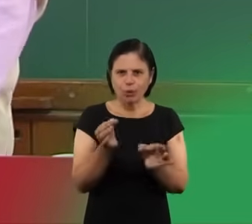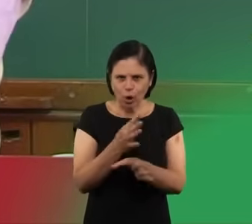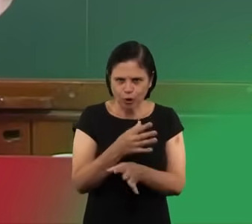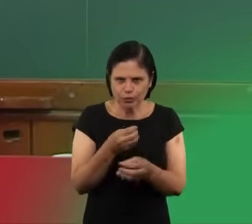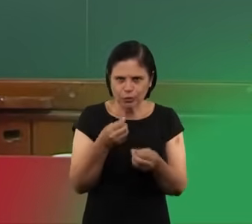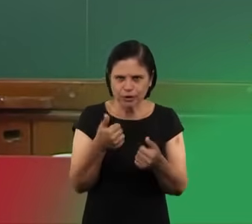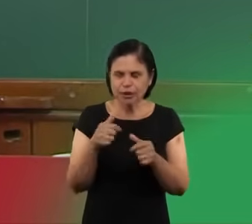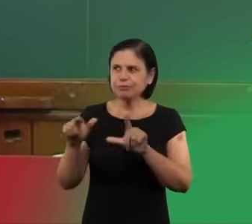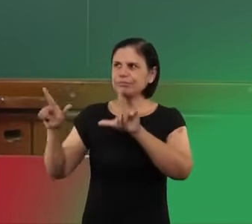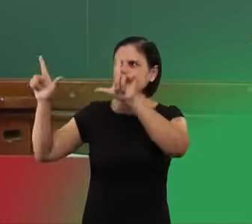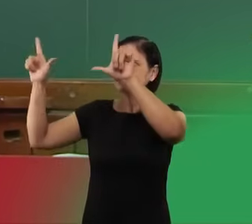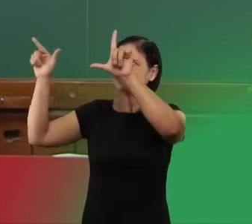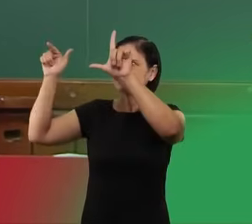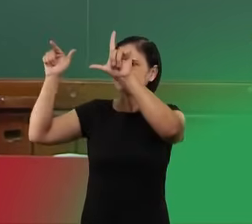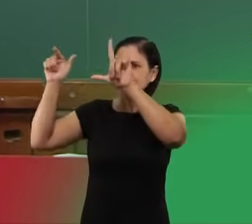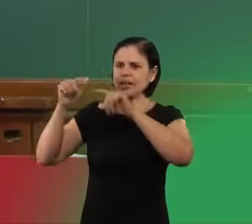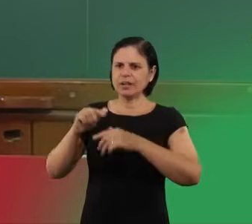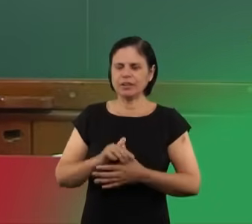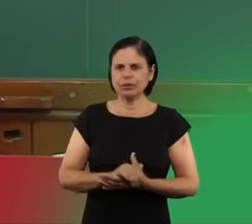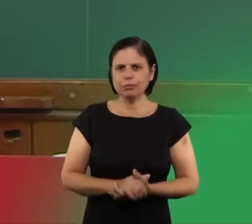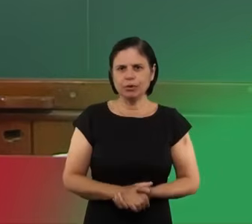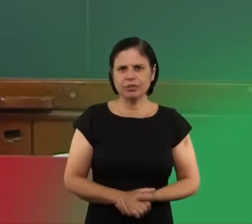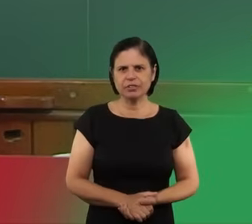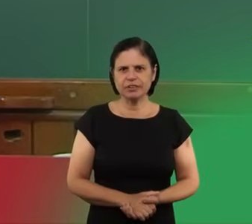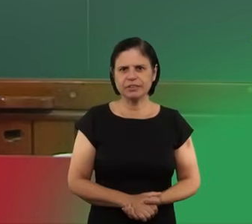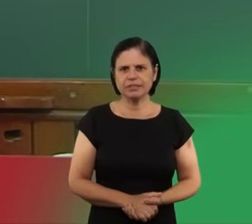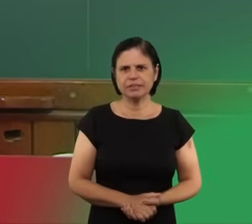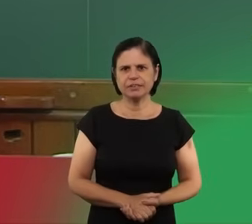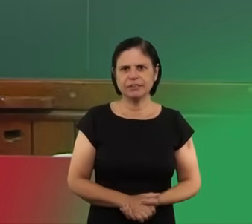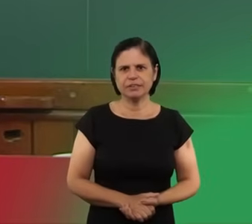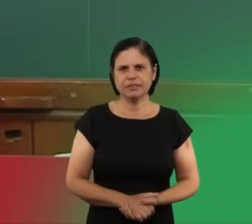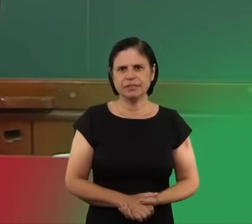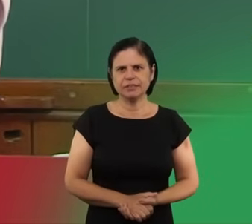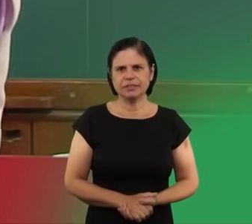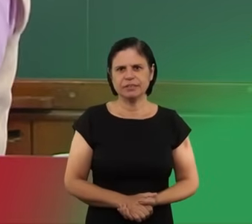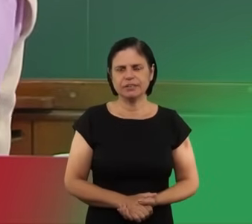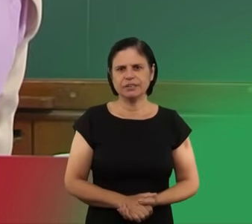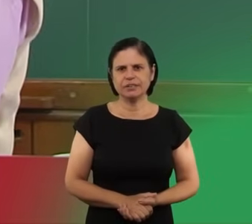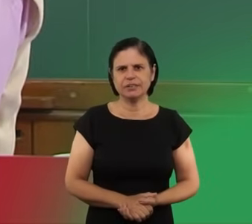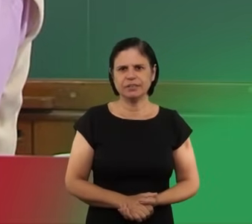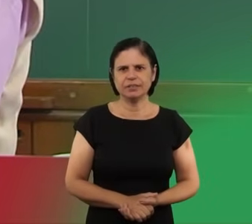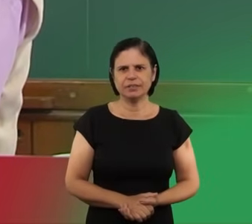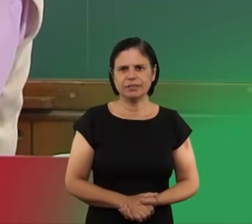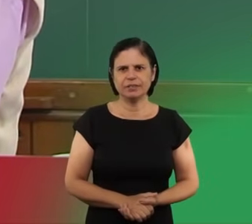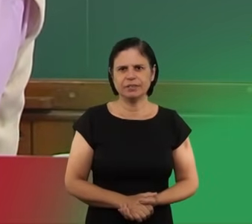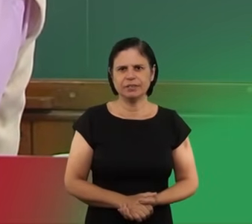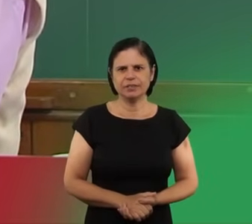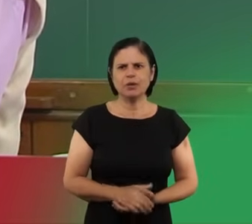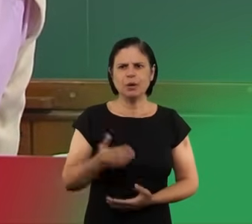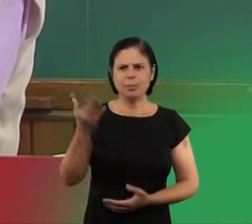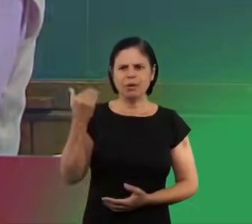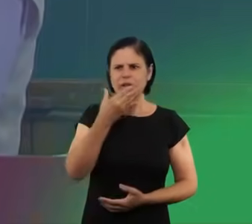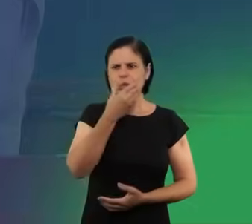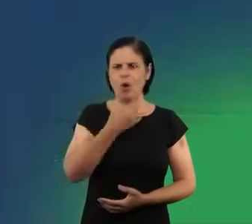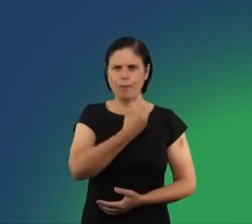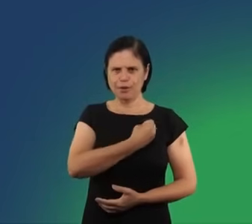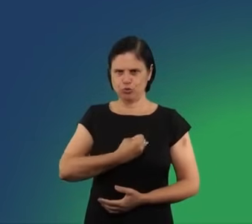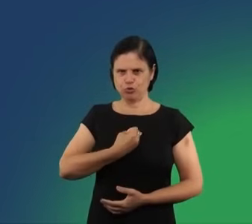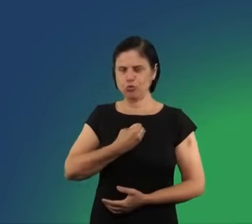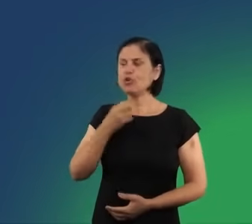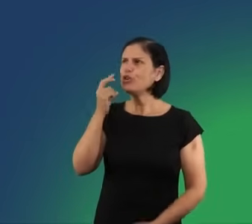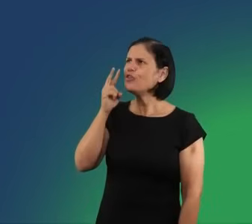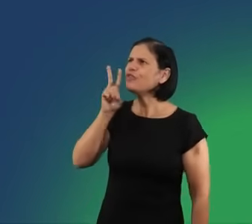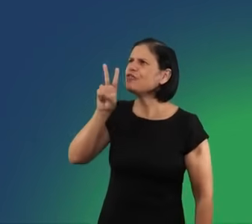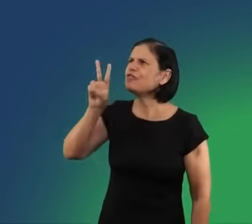Pronto? Está aqui em cima. Podemos ler comigo, todos. E eu,